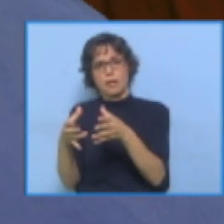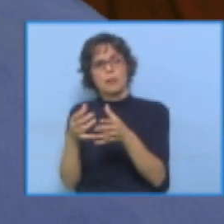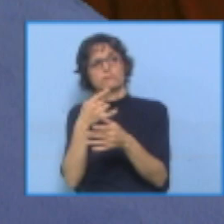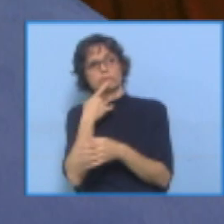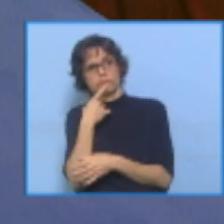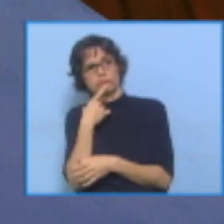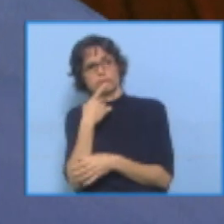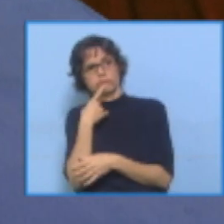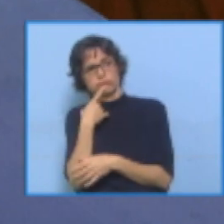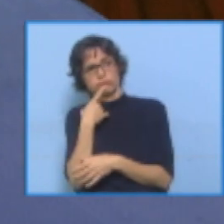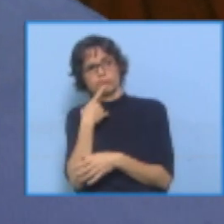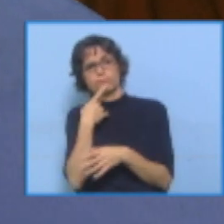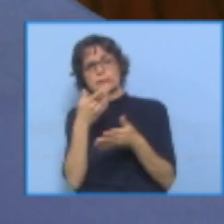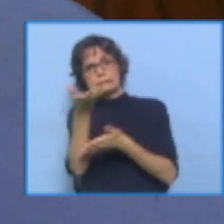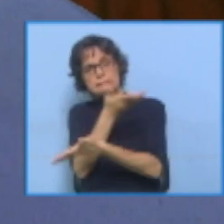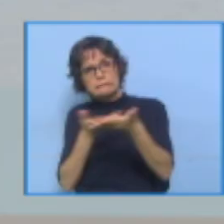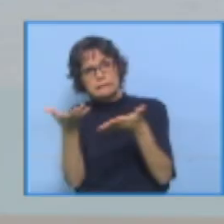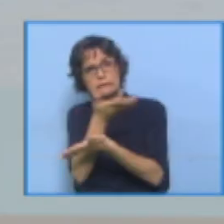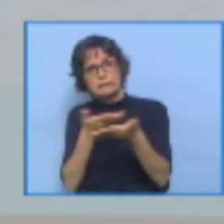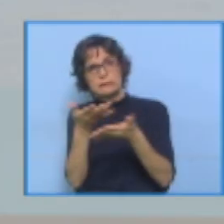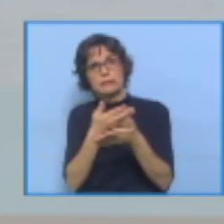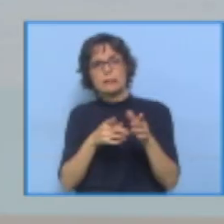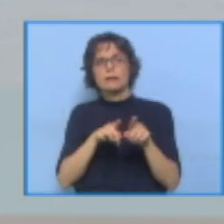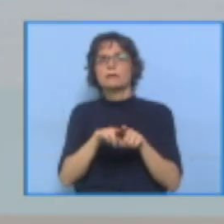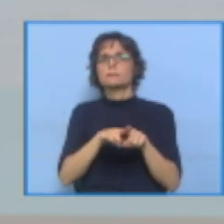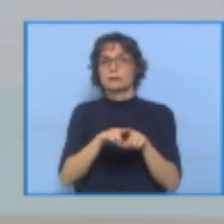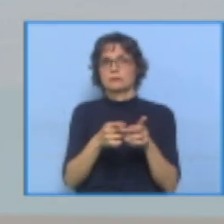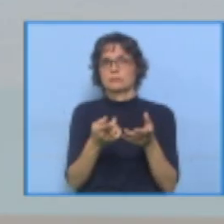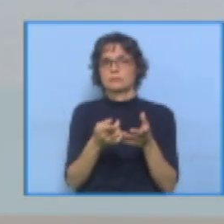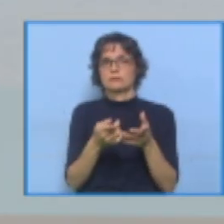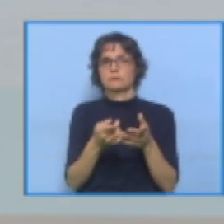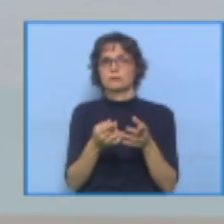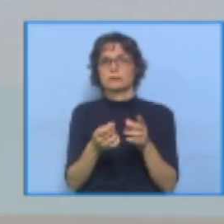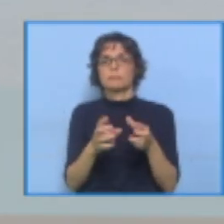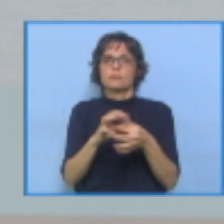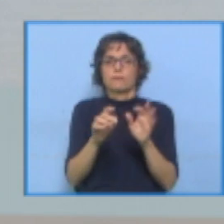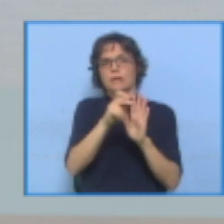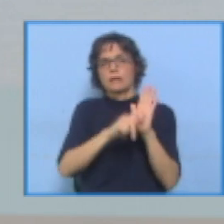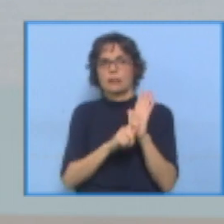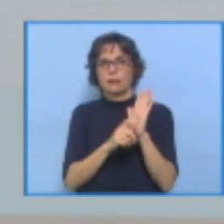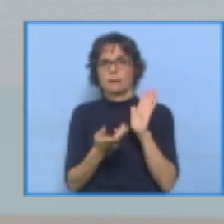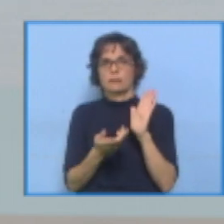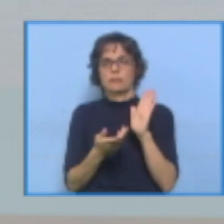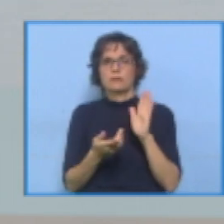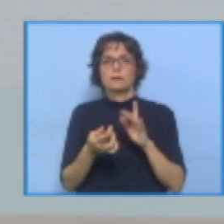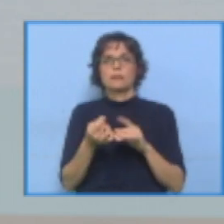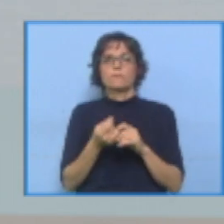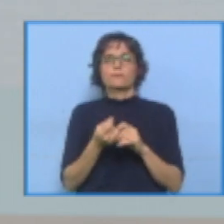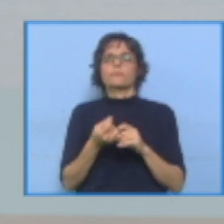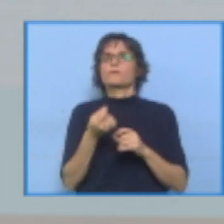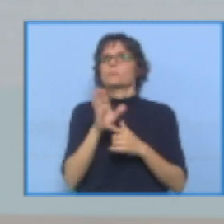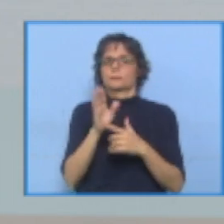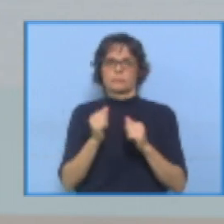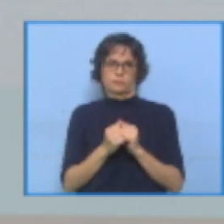ética republicana que não se resume ao que vem na lei. Vou dar só um exemplo, não é? Portanto, se nós